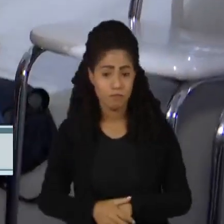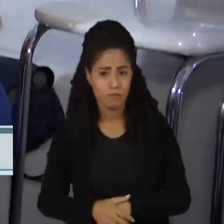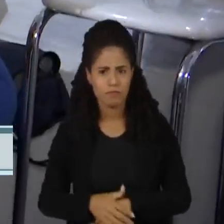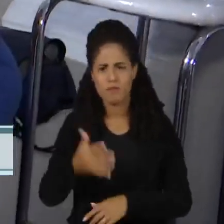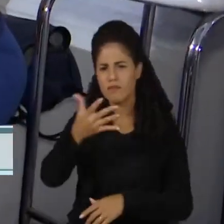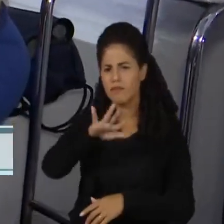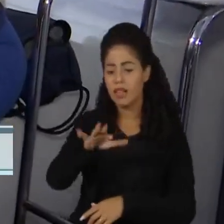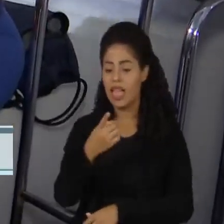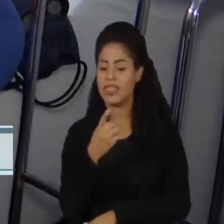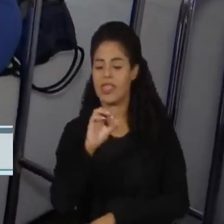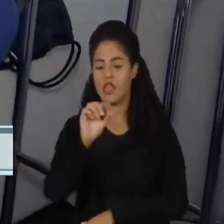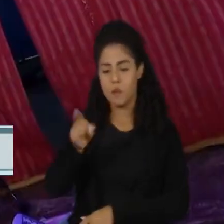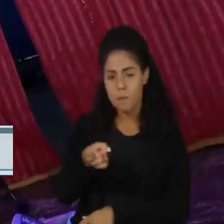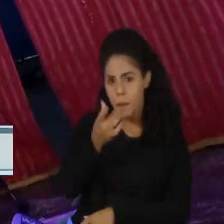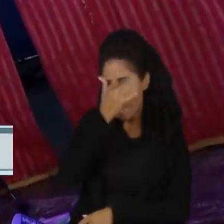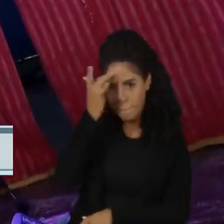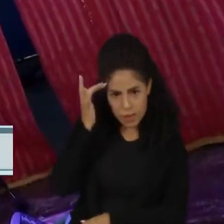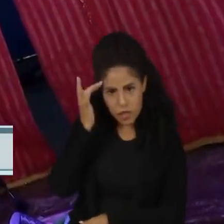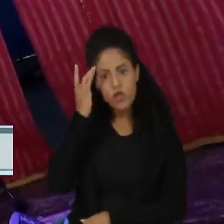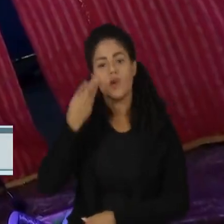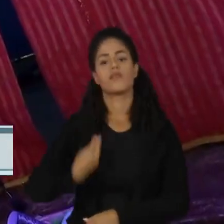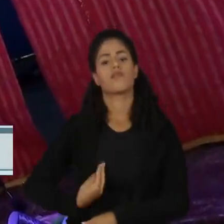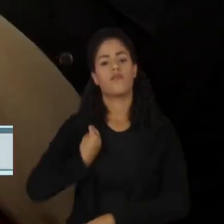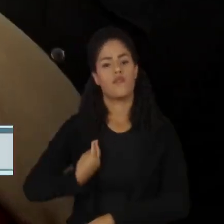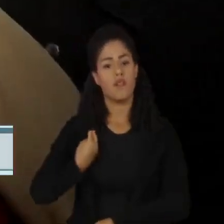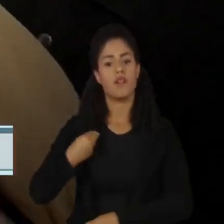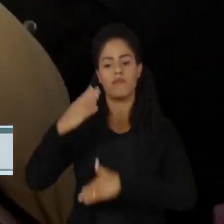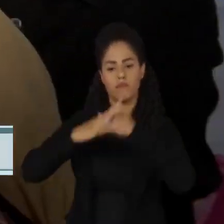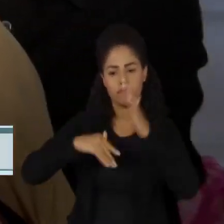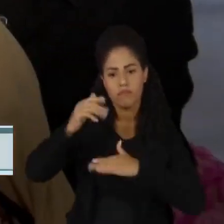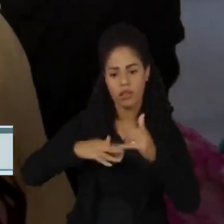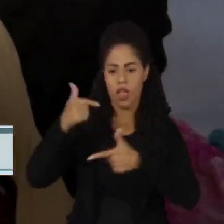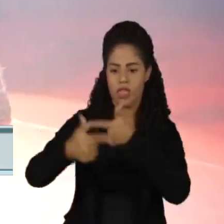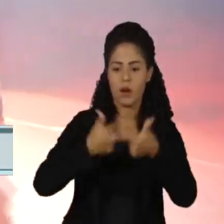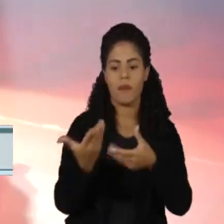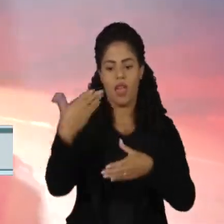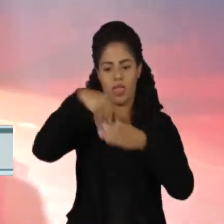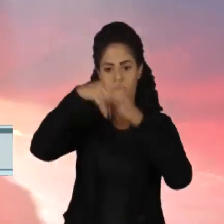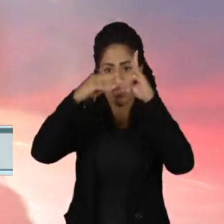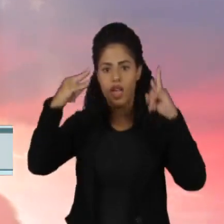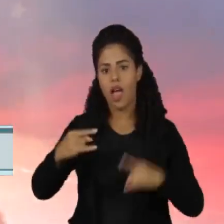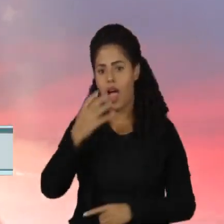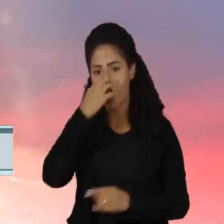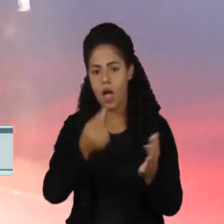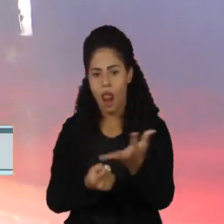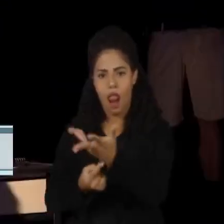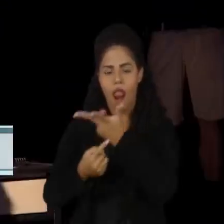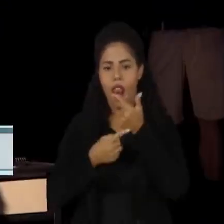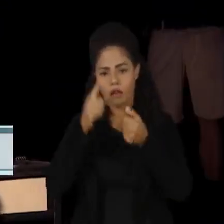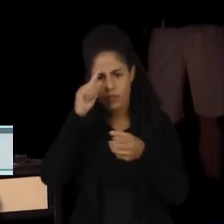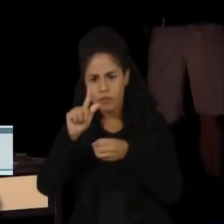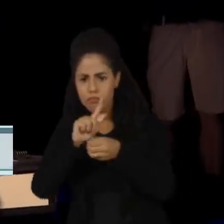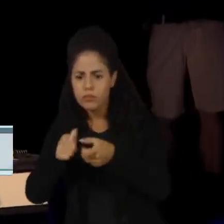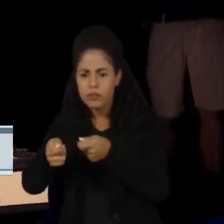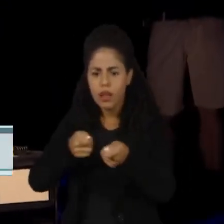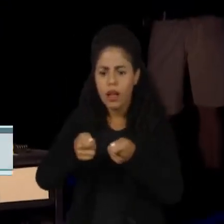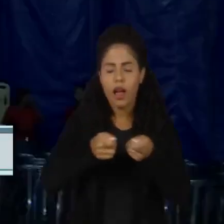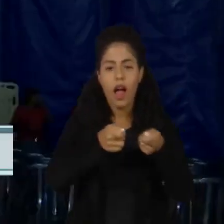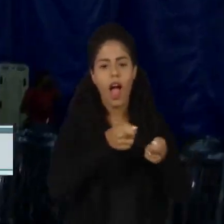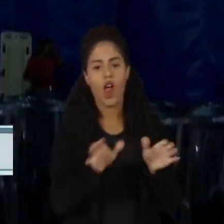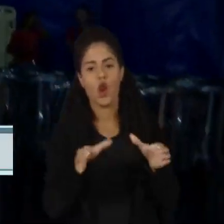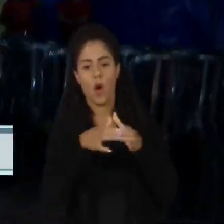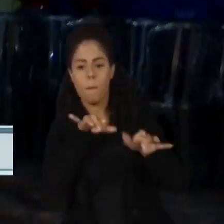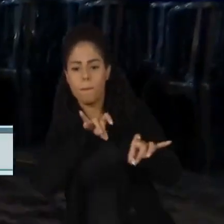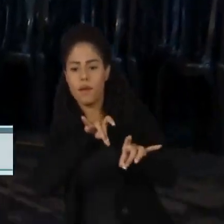quase 10 mil pessoas vivam do circo aqui no país. São artistas, gerentes e equipes técnicas que fizeram